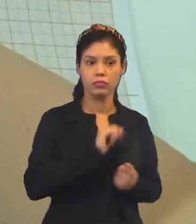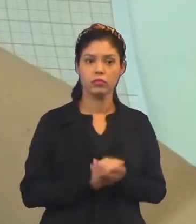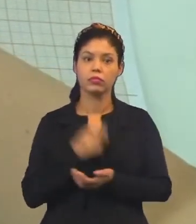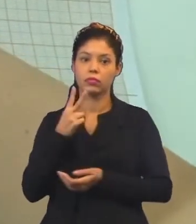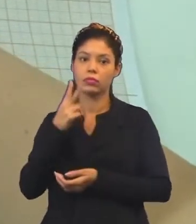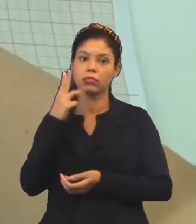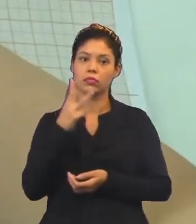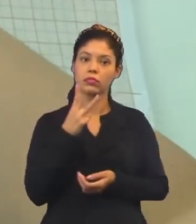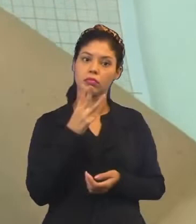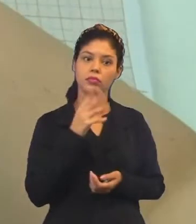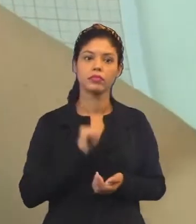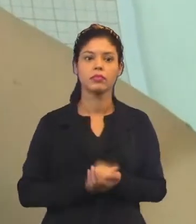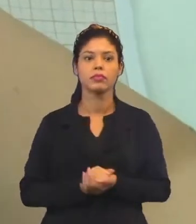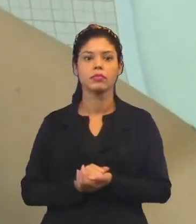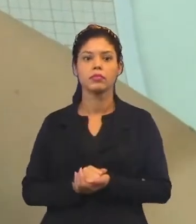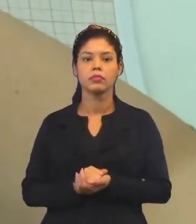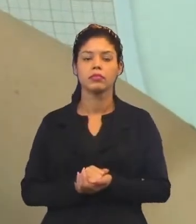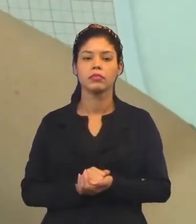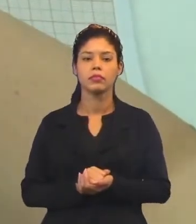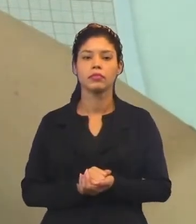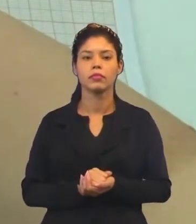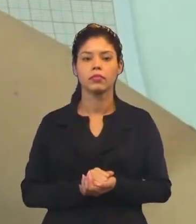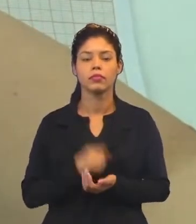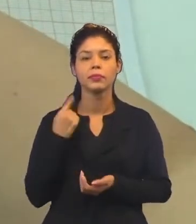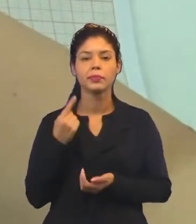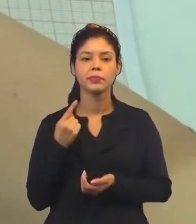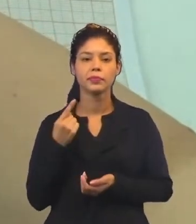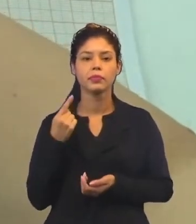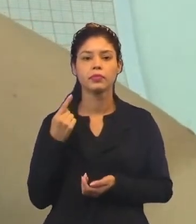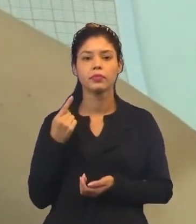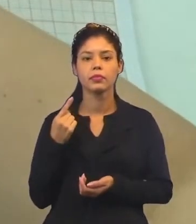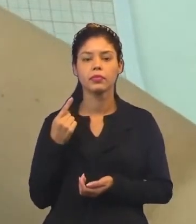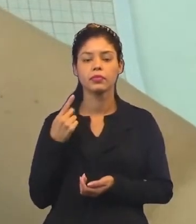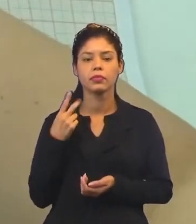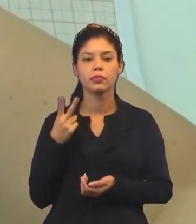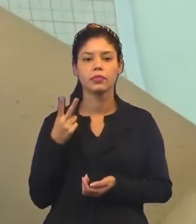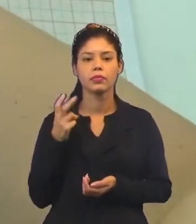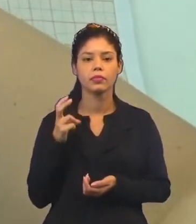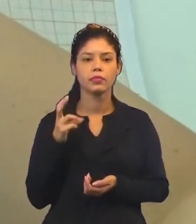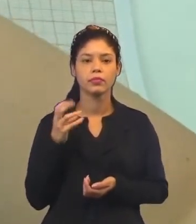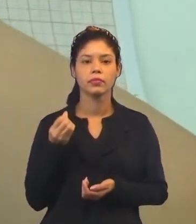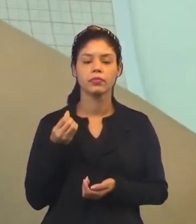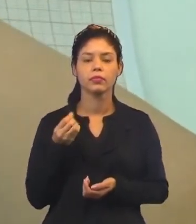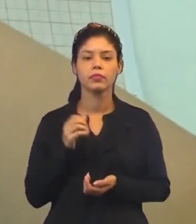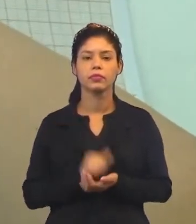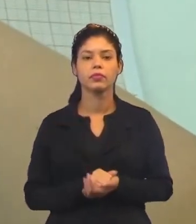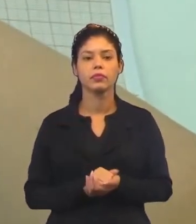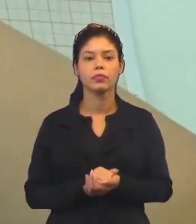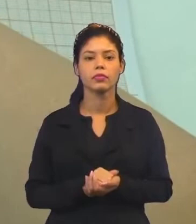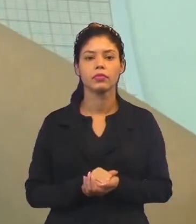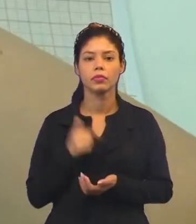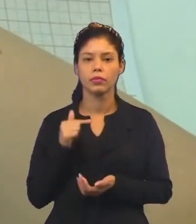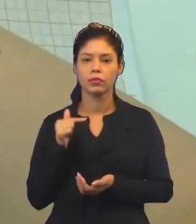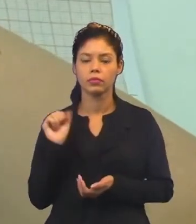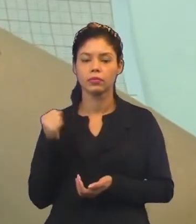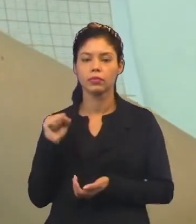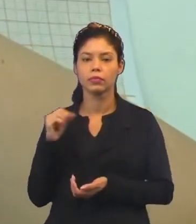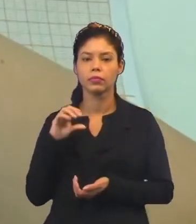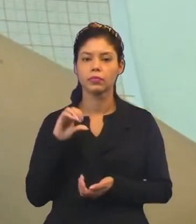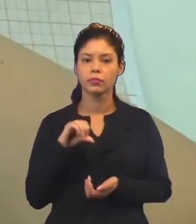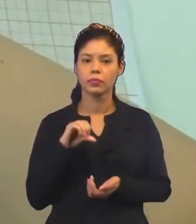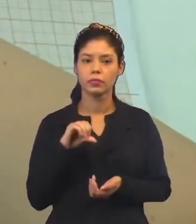1, 2, 3. Também 3, 4, 5, 6,